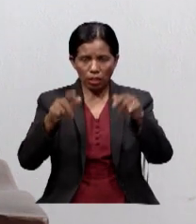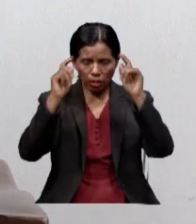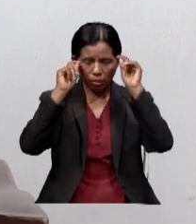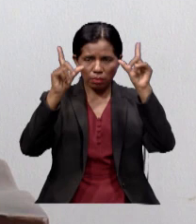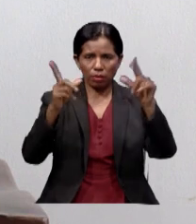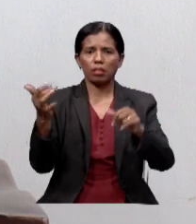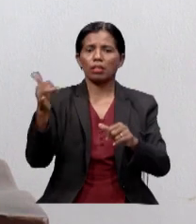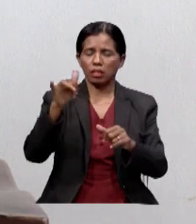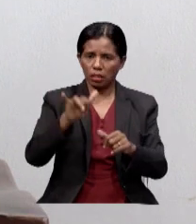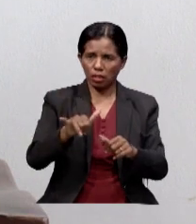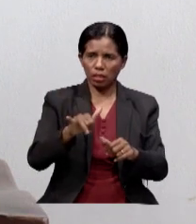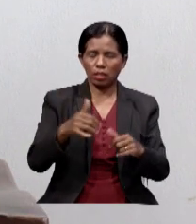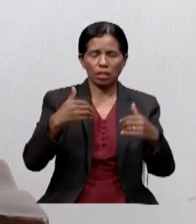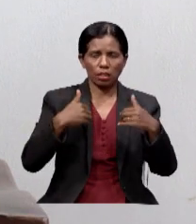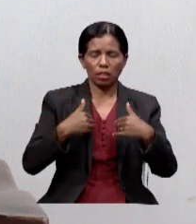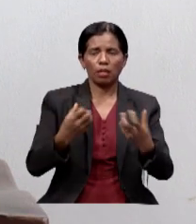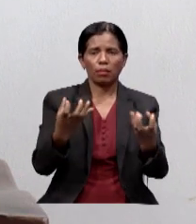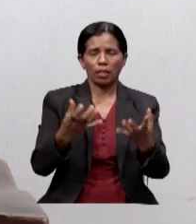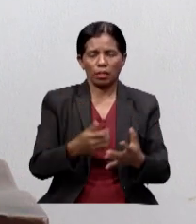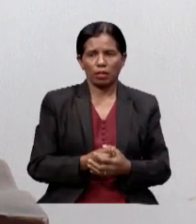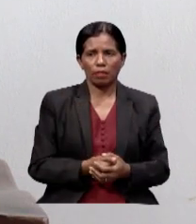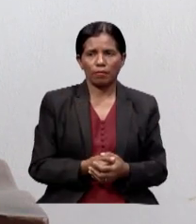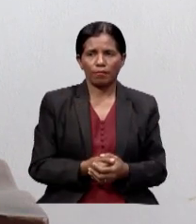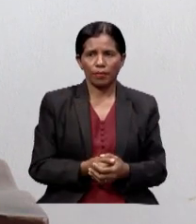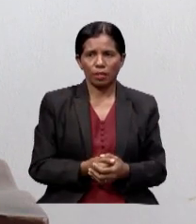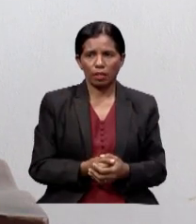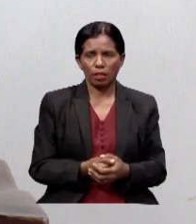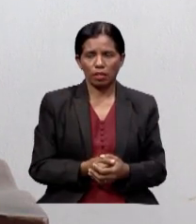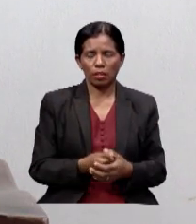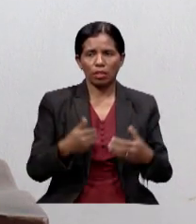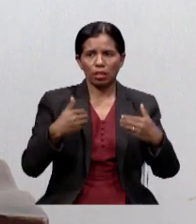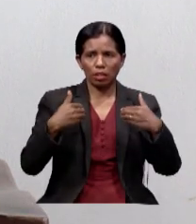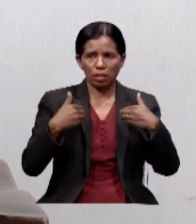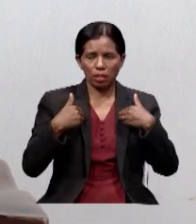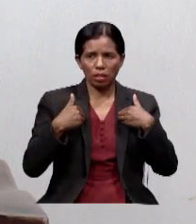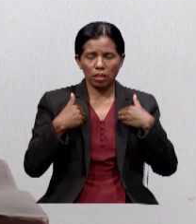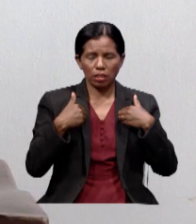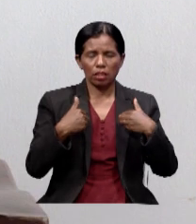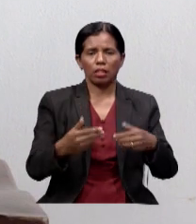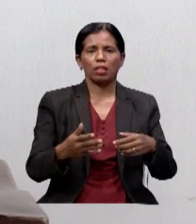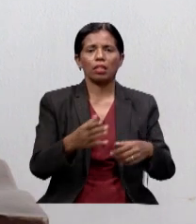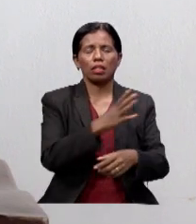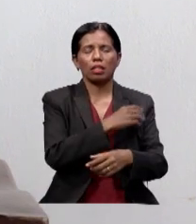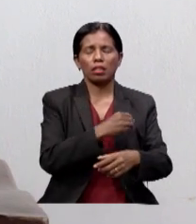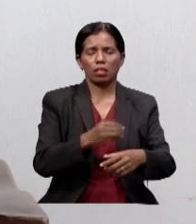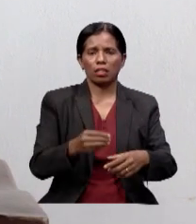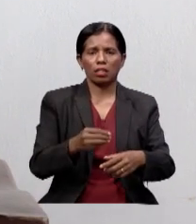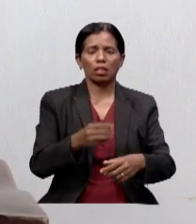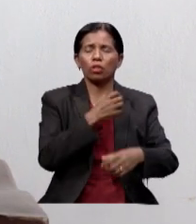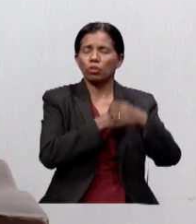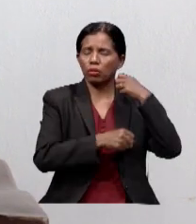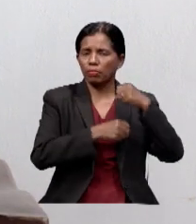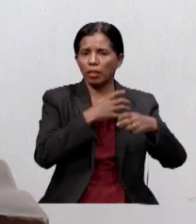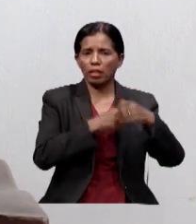sira iha barak liu maka susubeni dan be ke kahur barak liu mas midar hobe. Ida ne maka ita